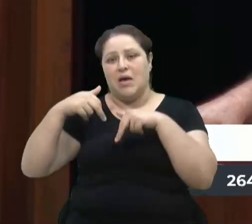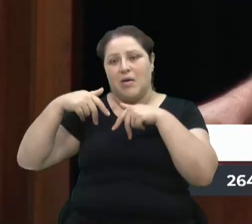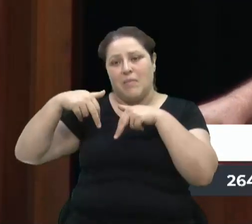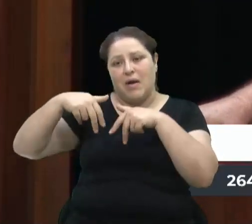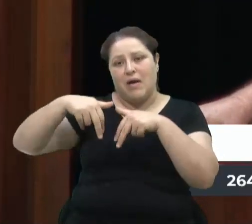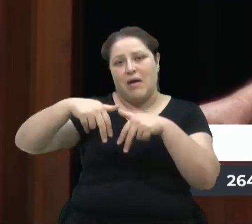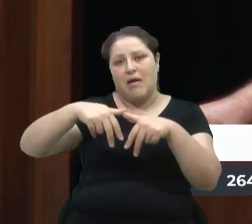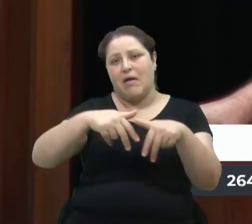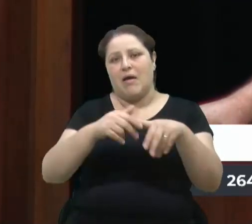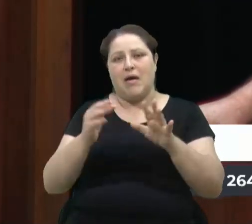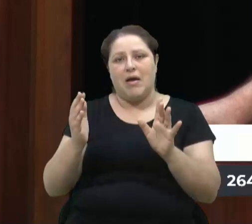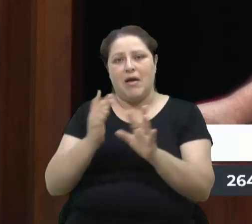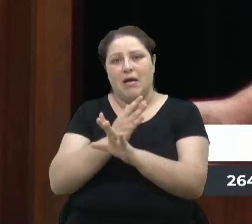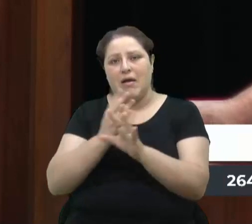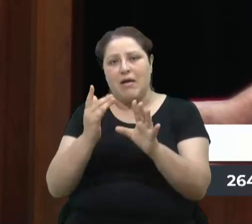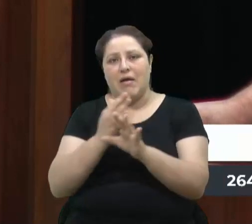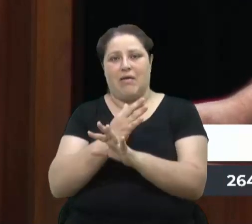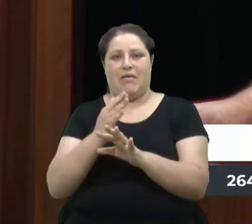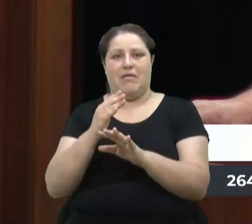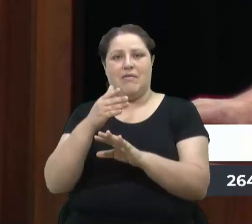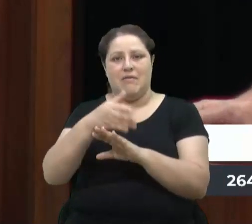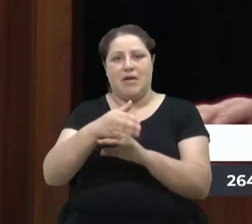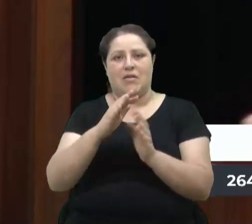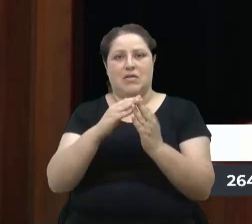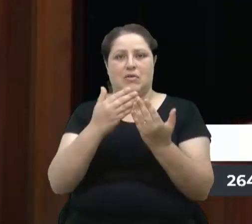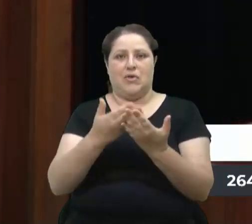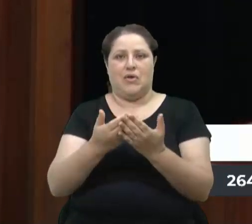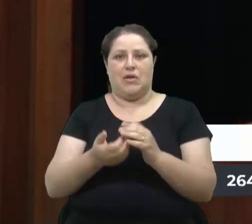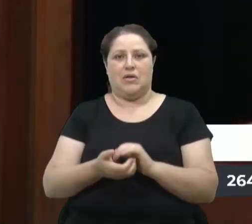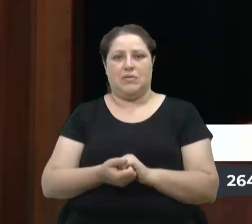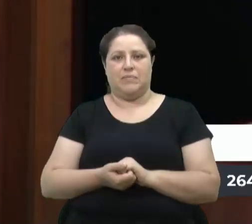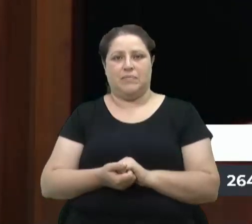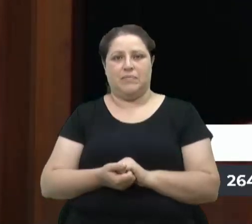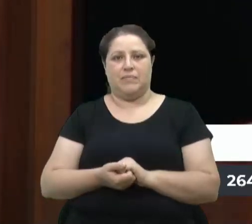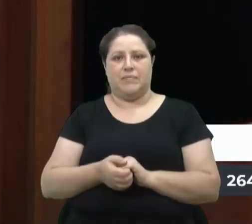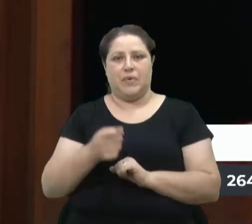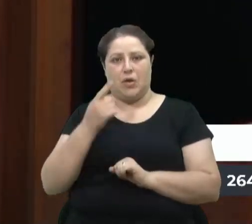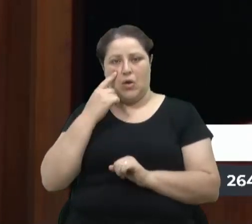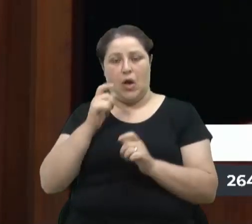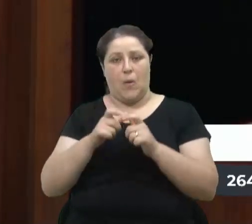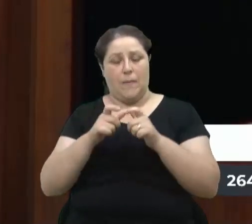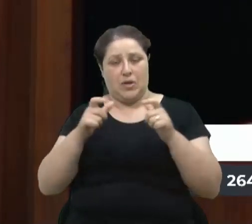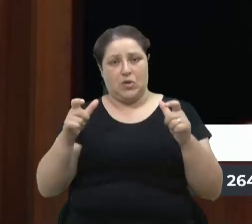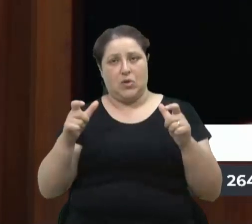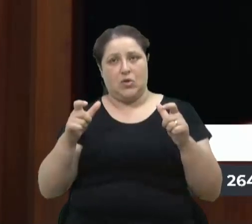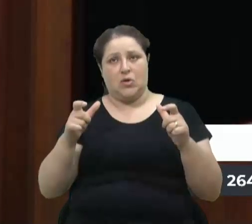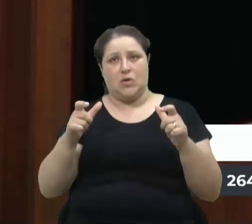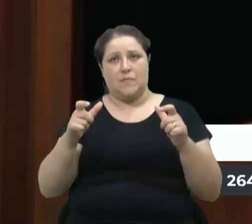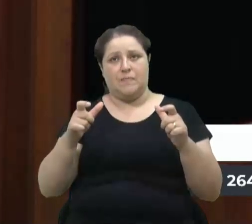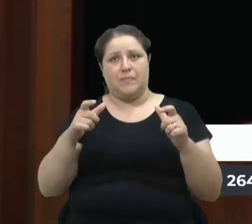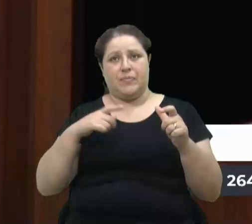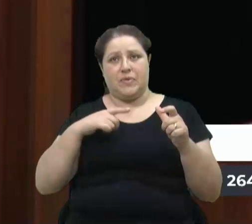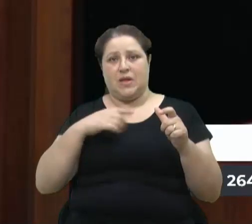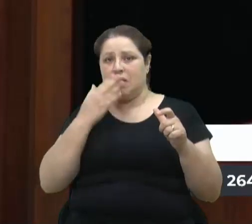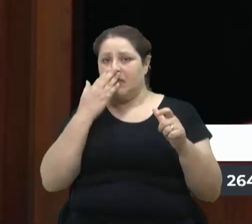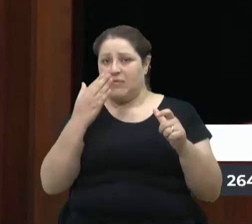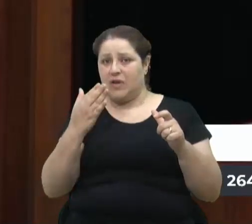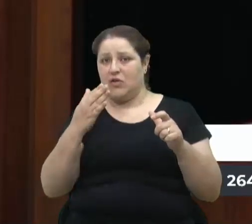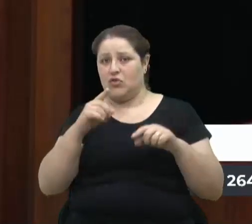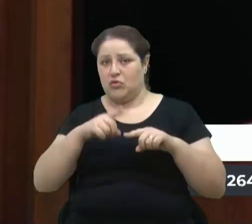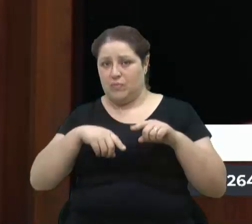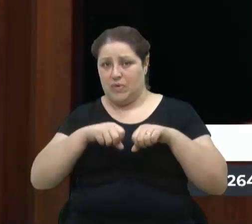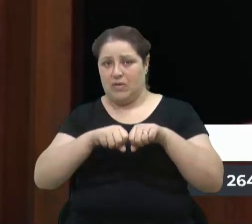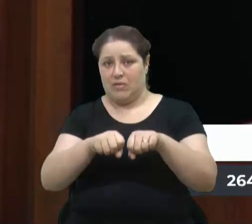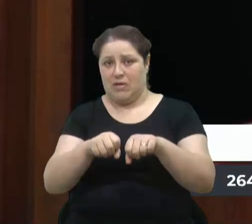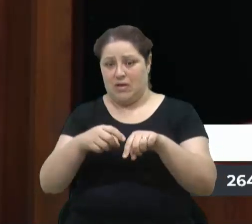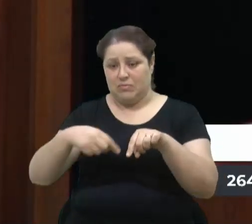por ali a pé. Então, assim, e a gente, depois que aumentou a rotatória que ali frente ao Crisan, que entra